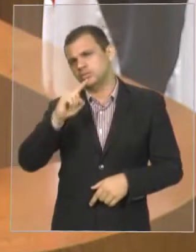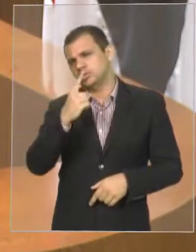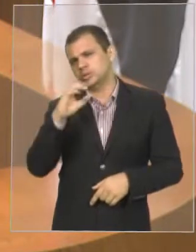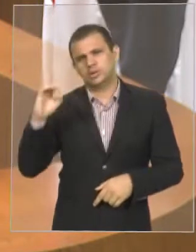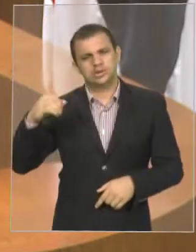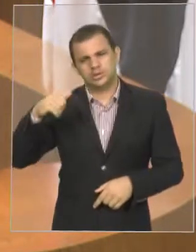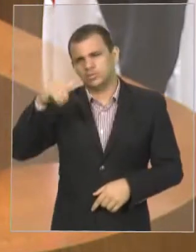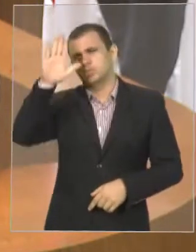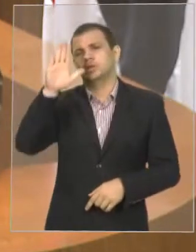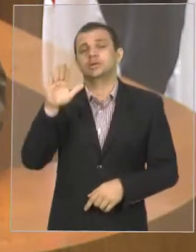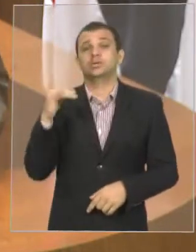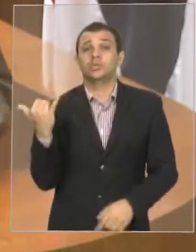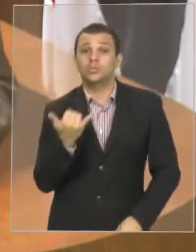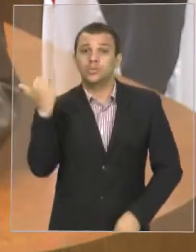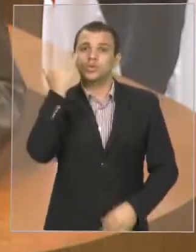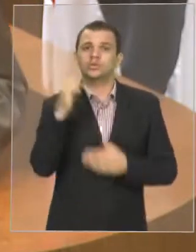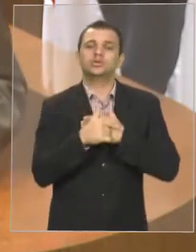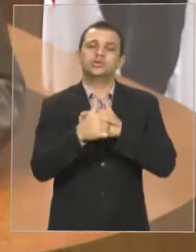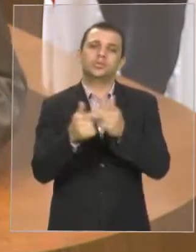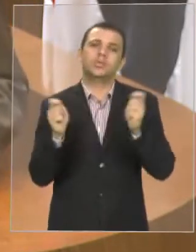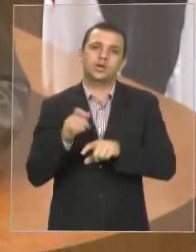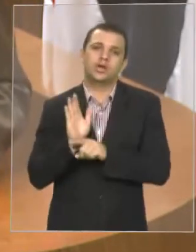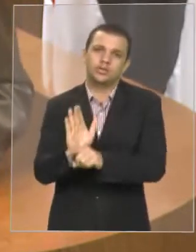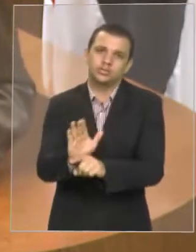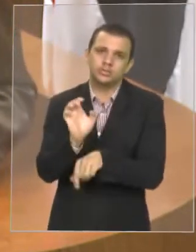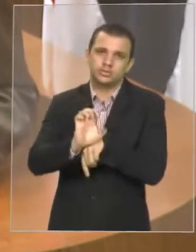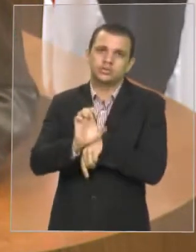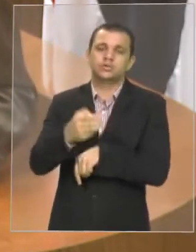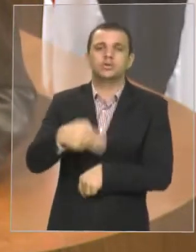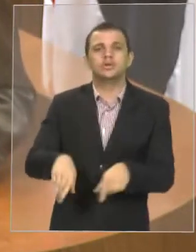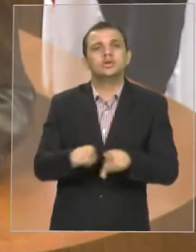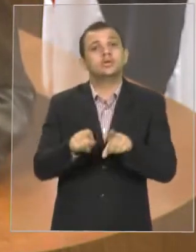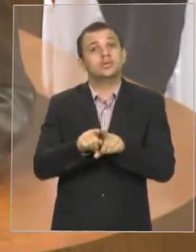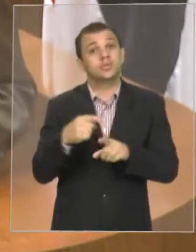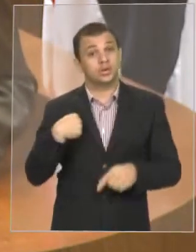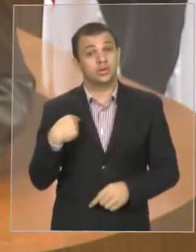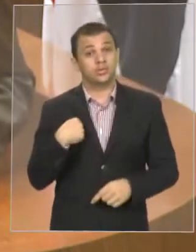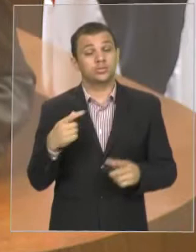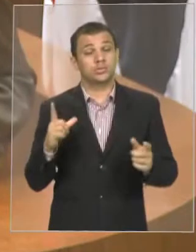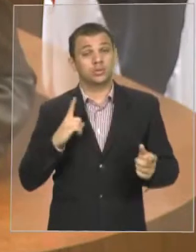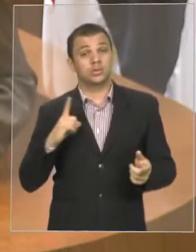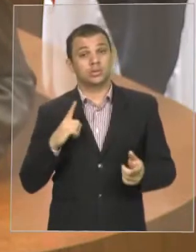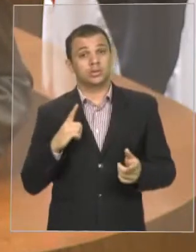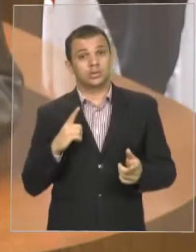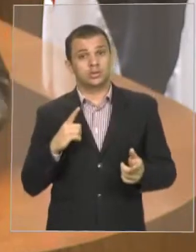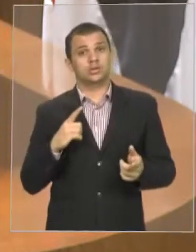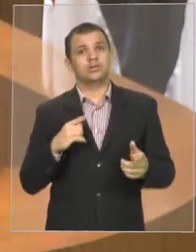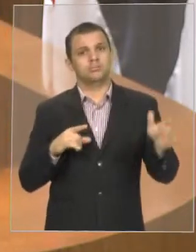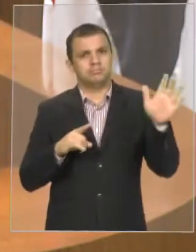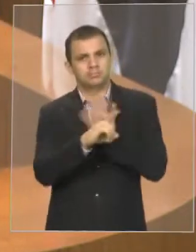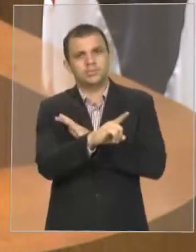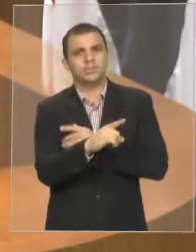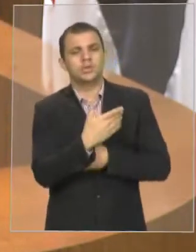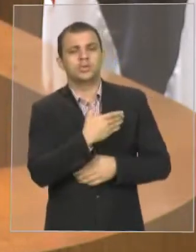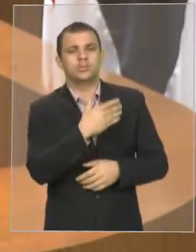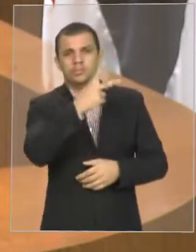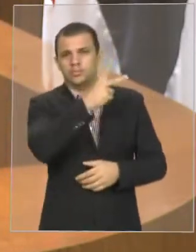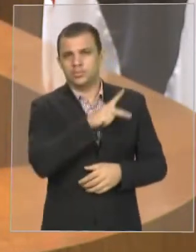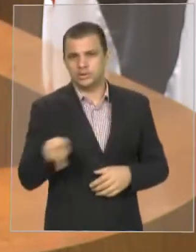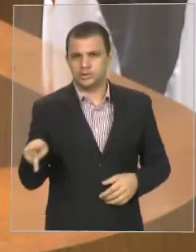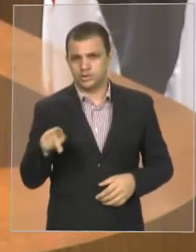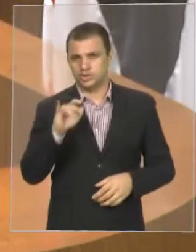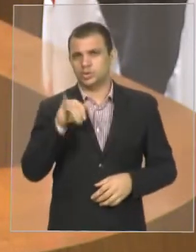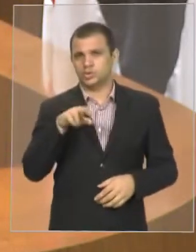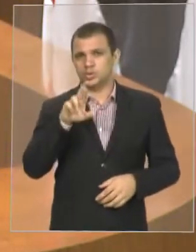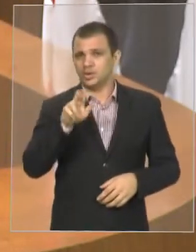tão importante para fortalecer o Estado do Maranhão e, na cobrança que fiz ao presidente do INCRA, solicitei mais investimento. Nós não precisamos, nós